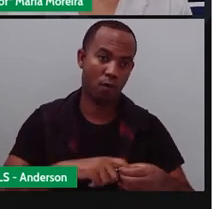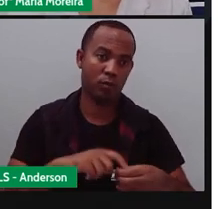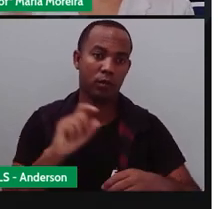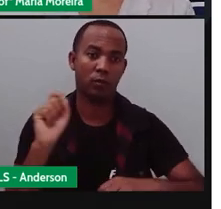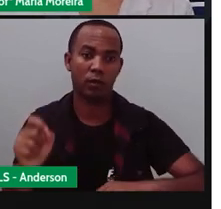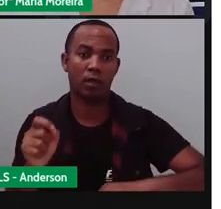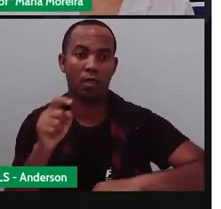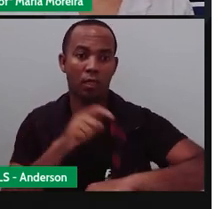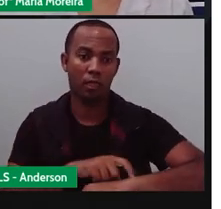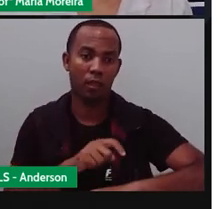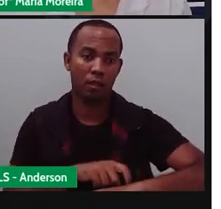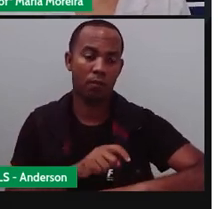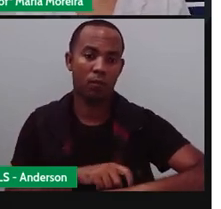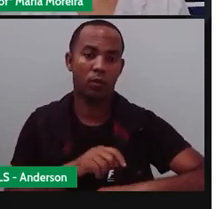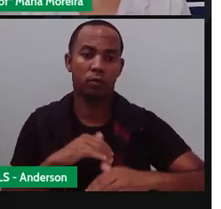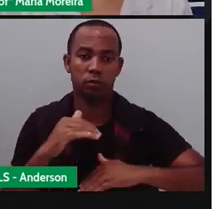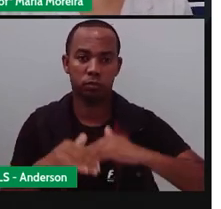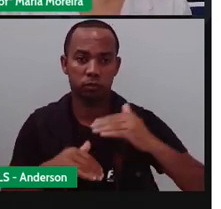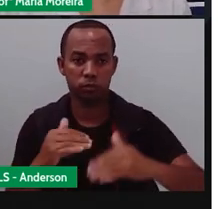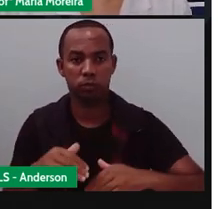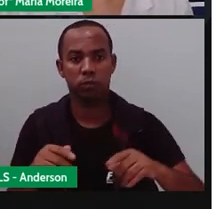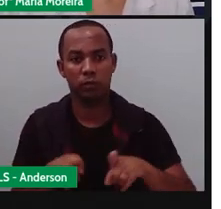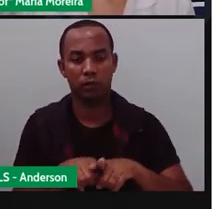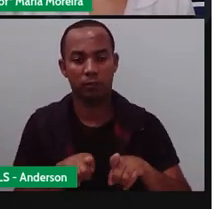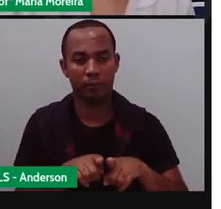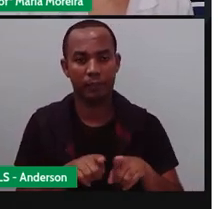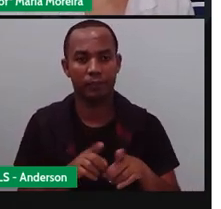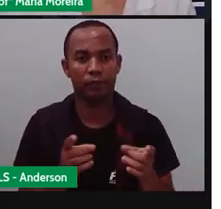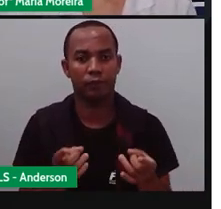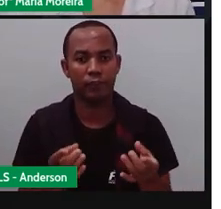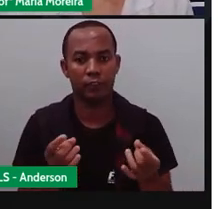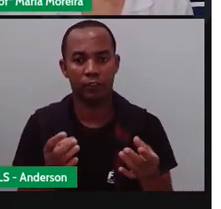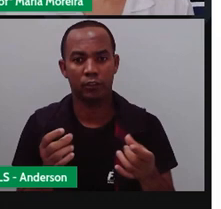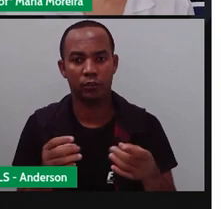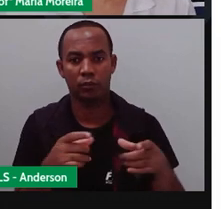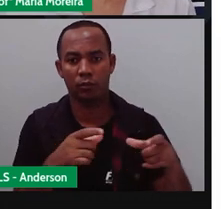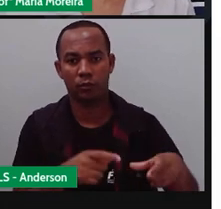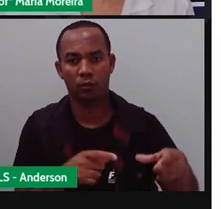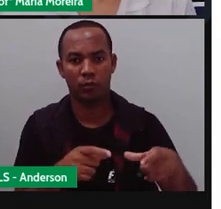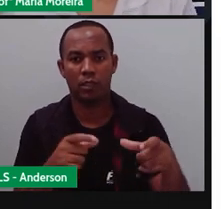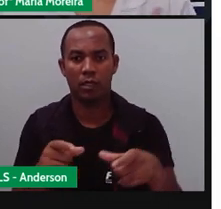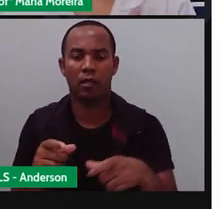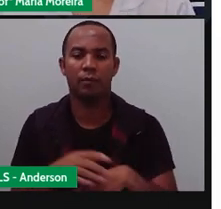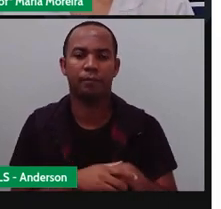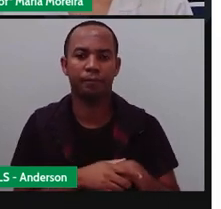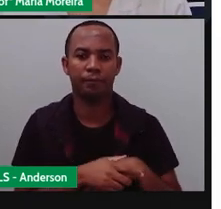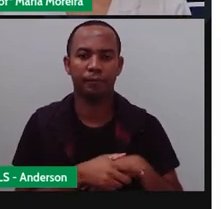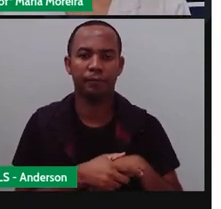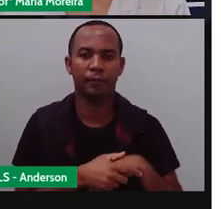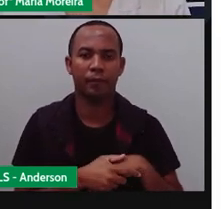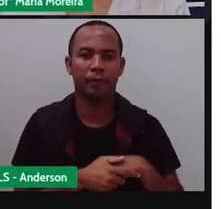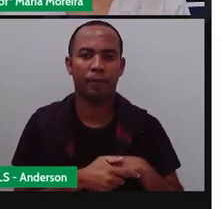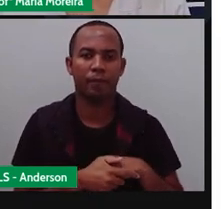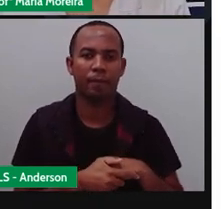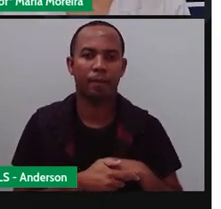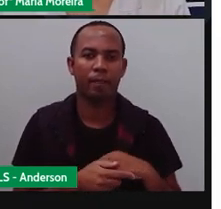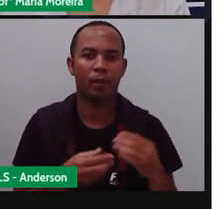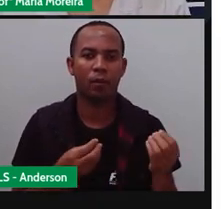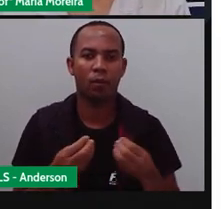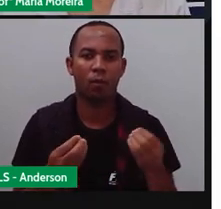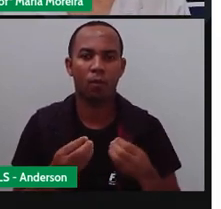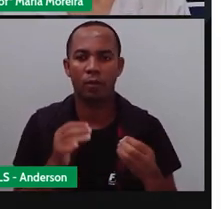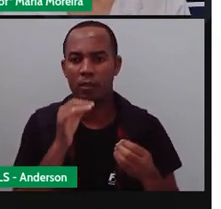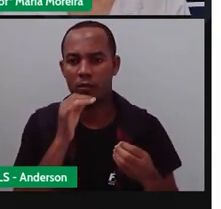do tempo aqui isso seja transportado em vendido né na zona urbana que é aquela história do início o